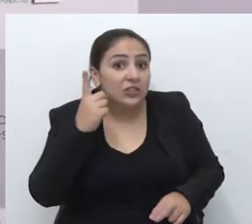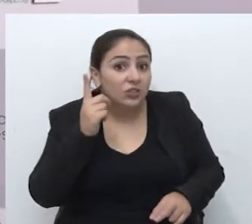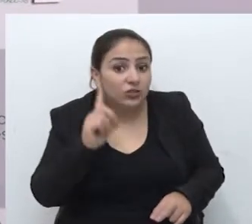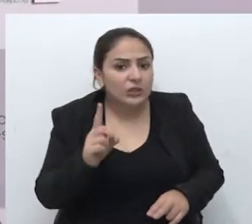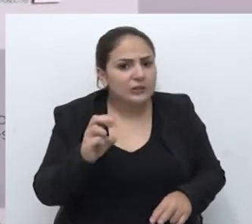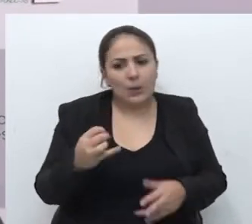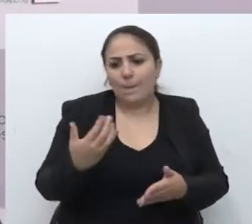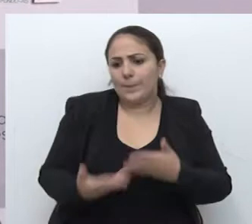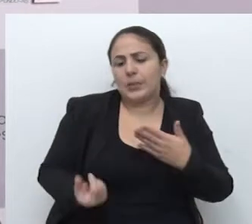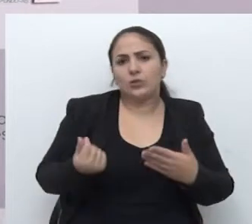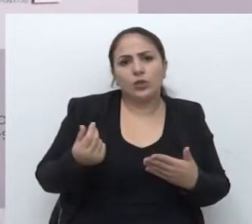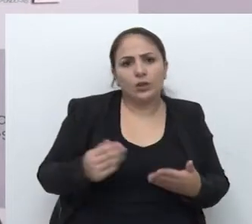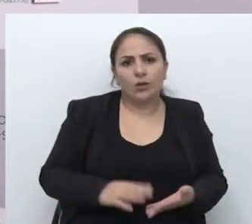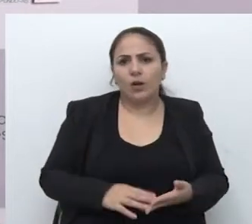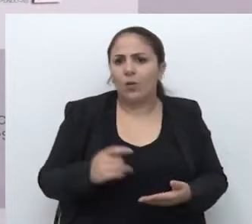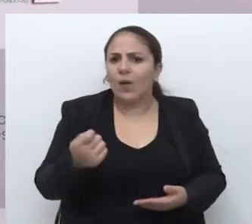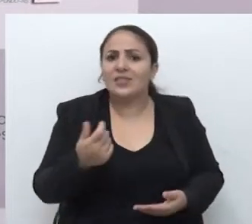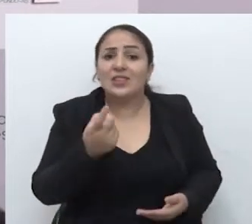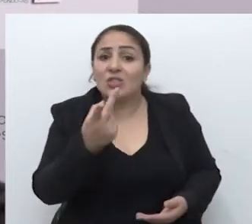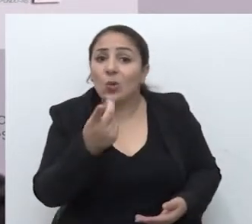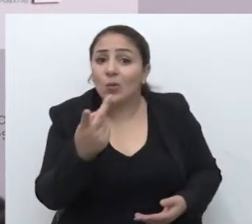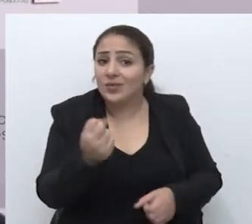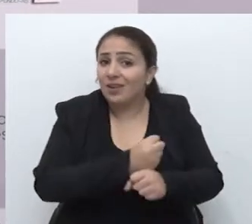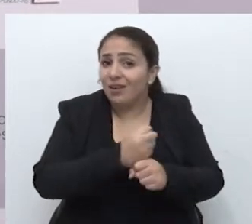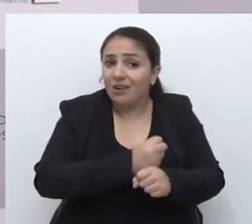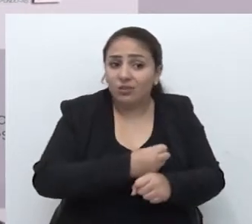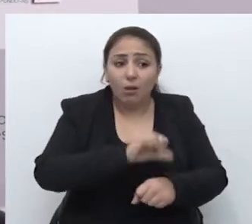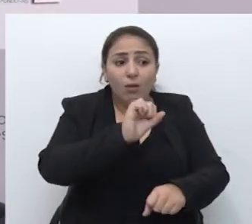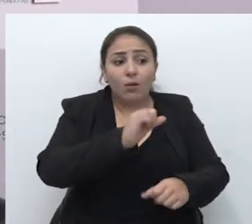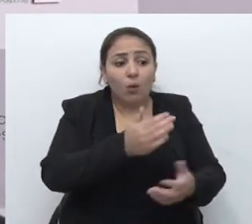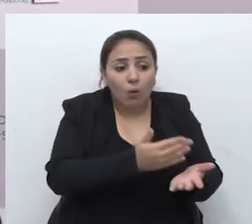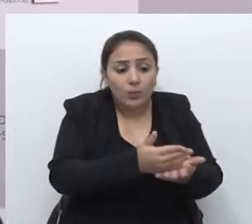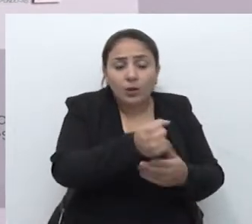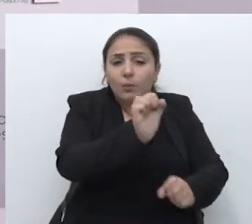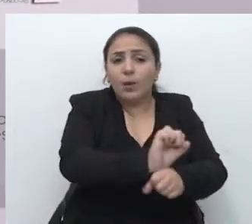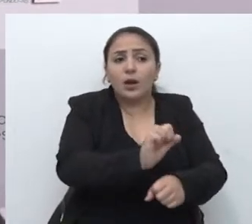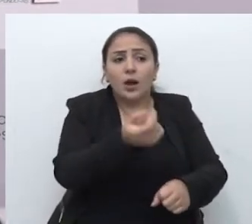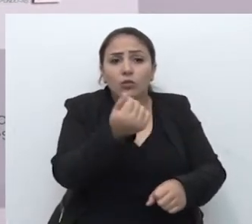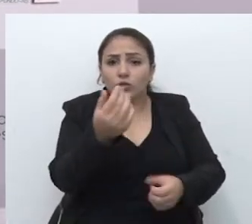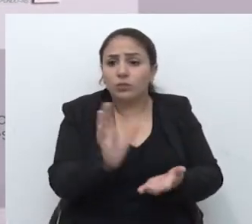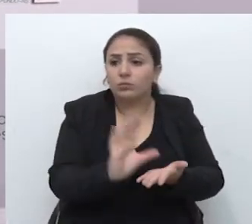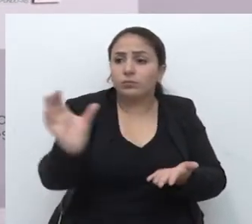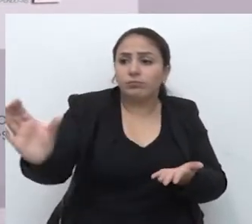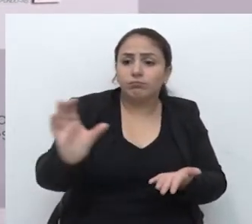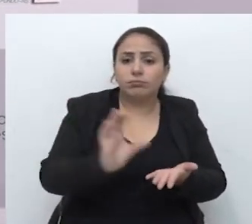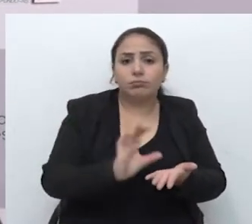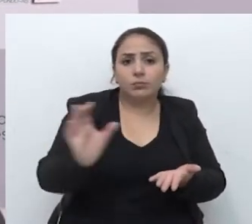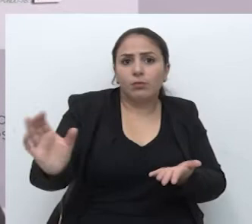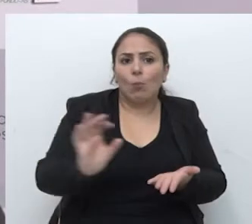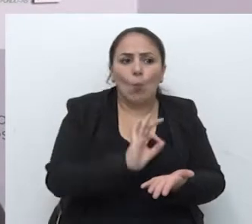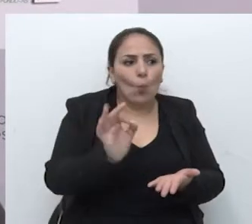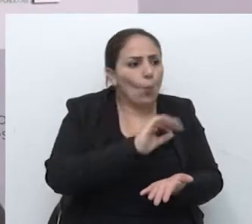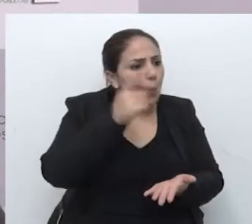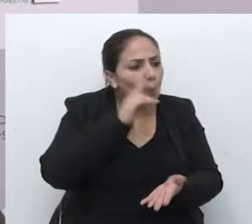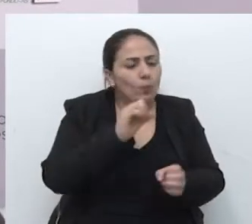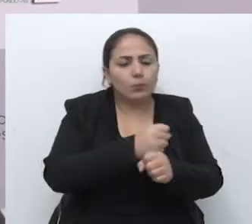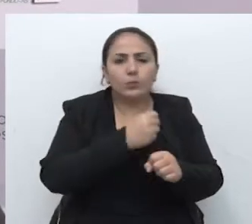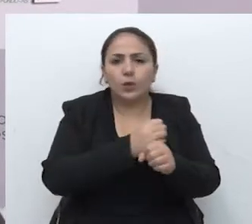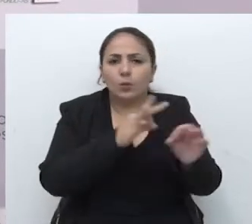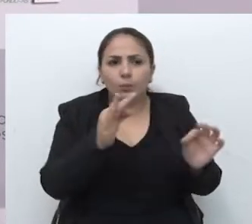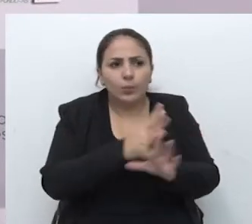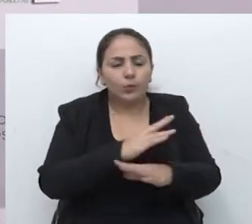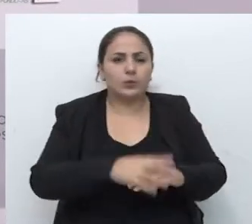passaram praticamente 12 anos e está lá, começaram, parou lá, os recursos vão e voltam e não se concretiza essa